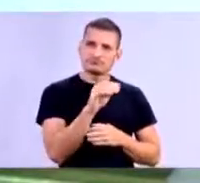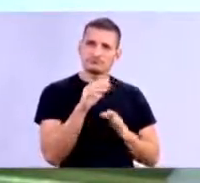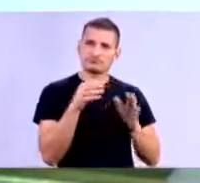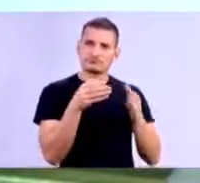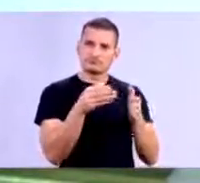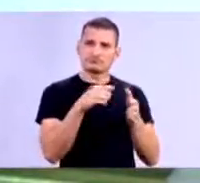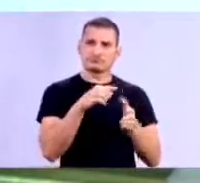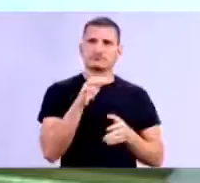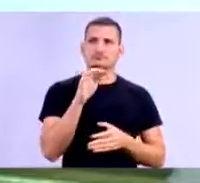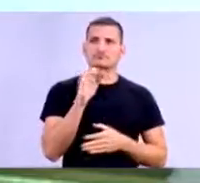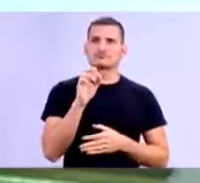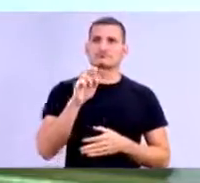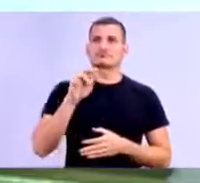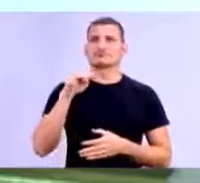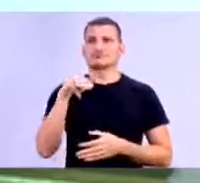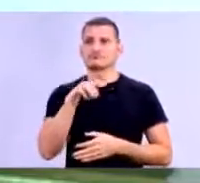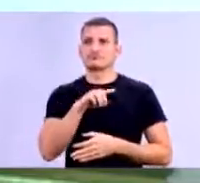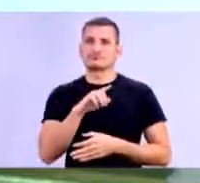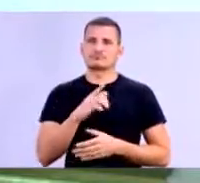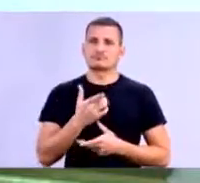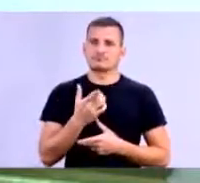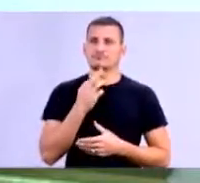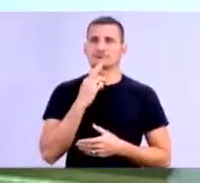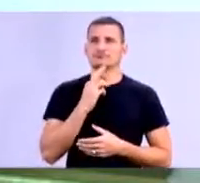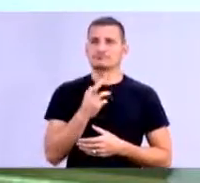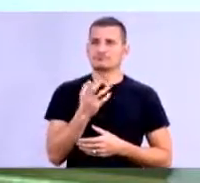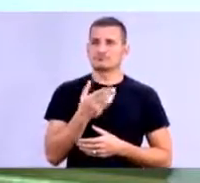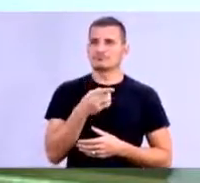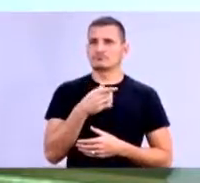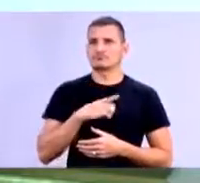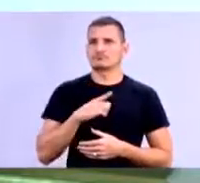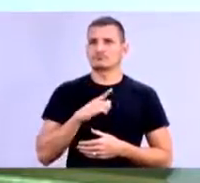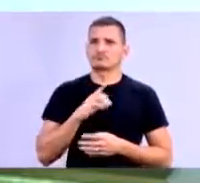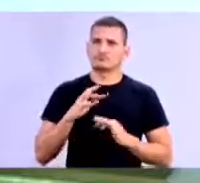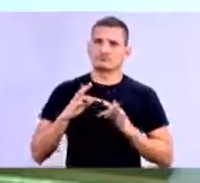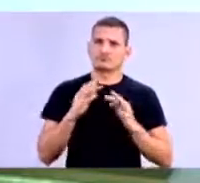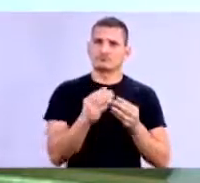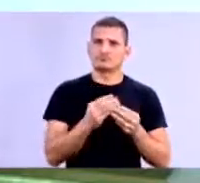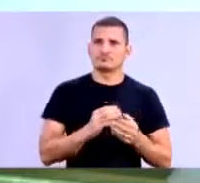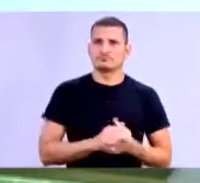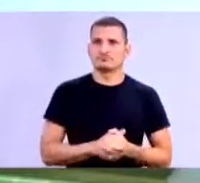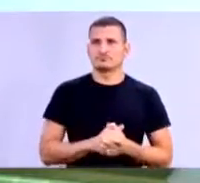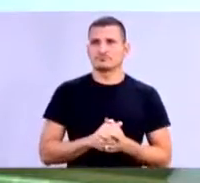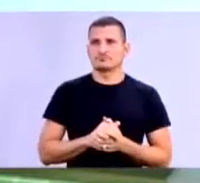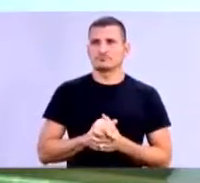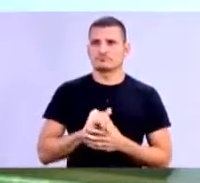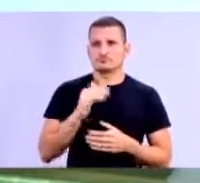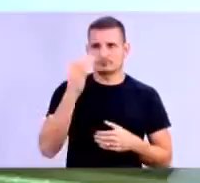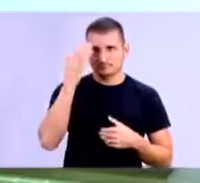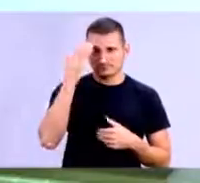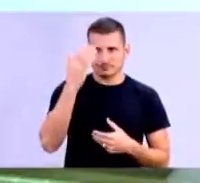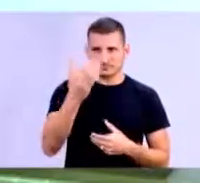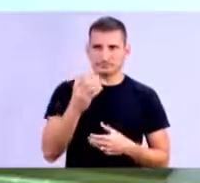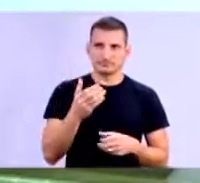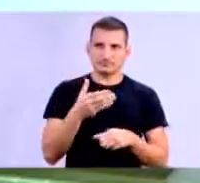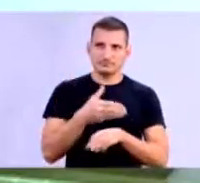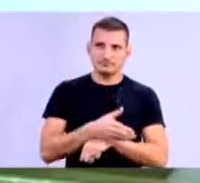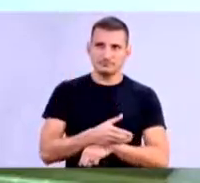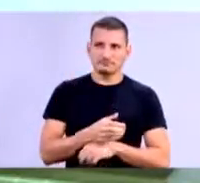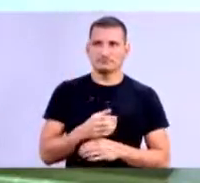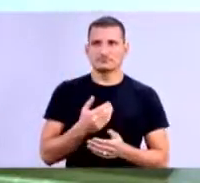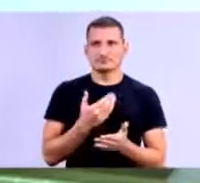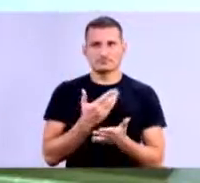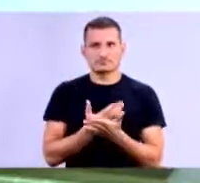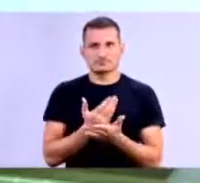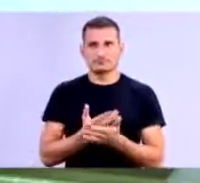ter uma condição melhor para responder todos vocês, tá certo? Mas muito obrigada pela participação nesta aula